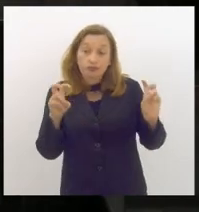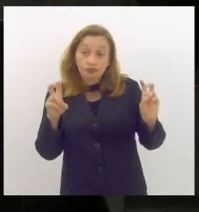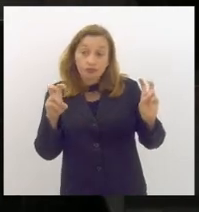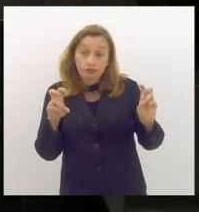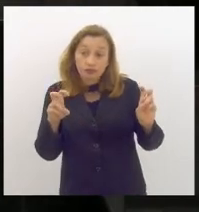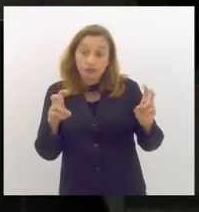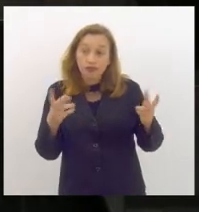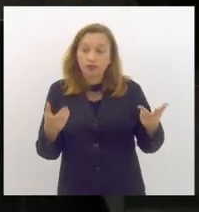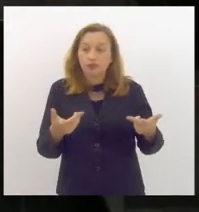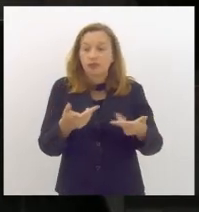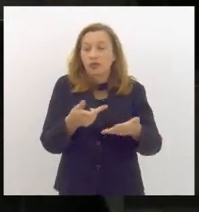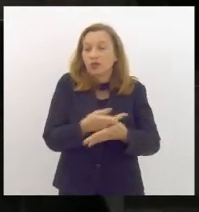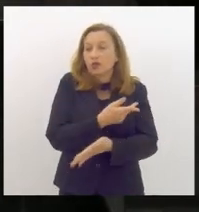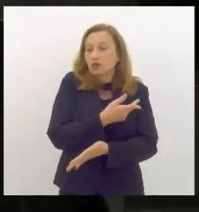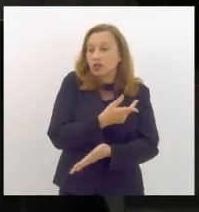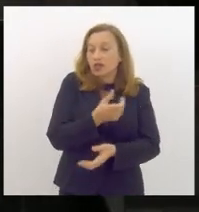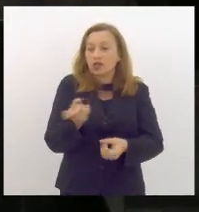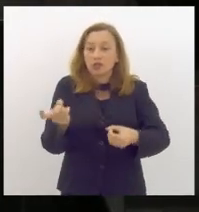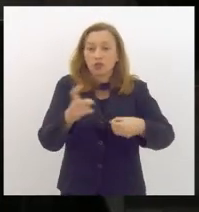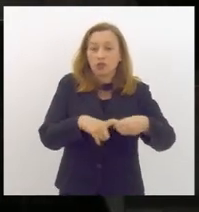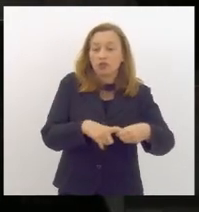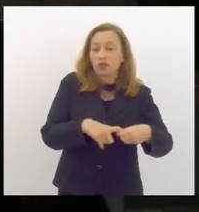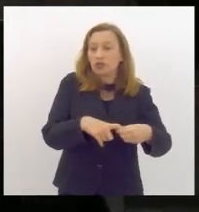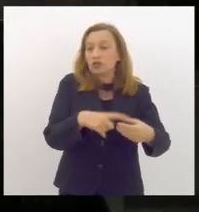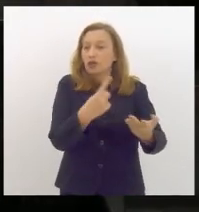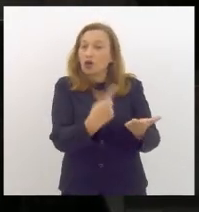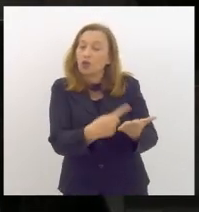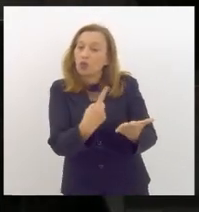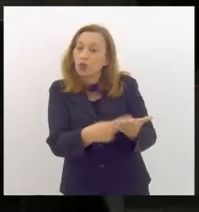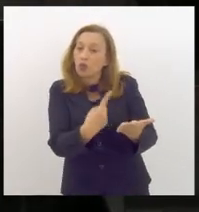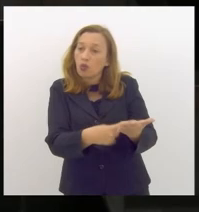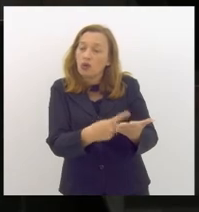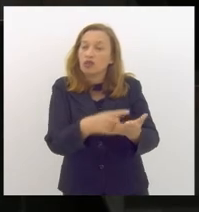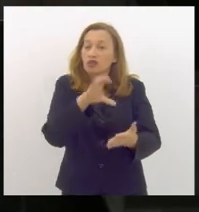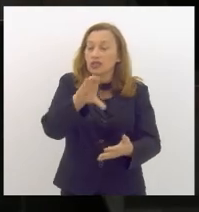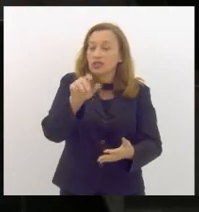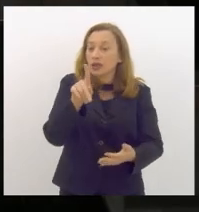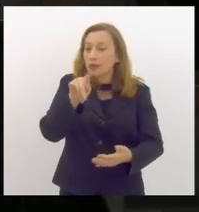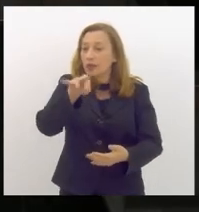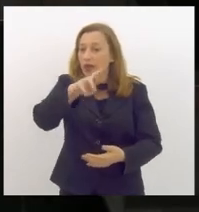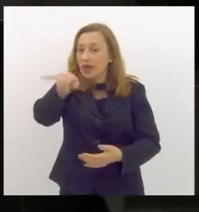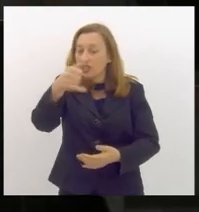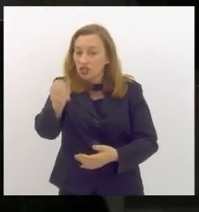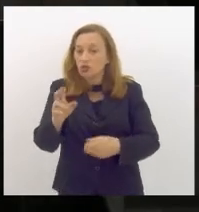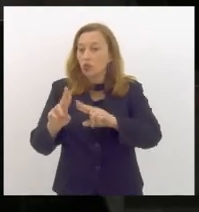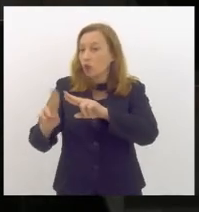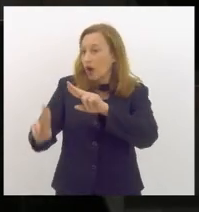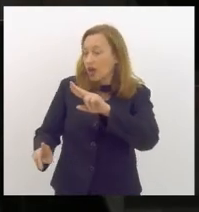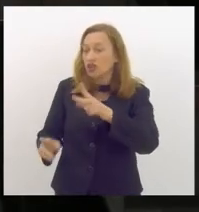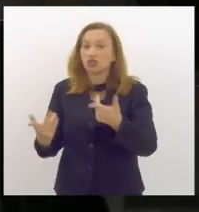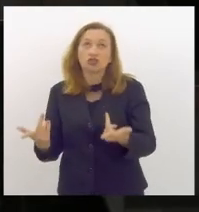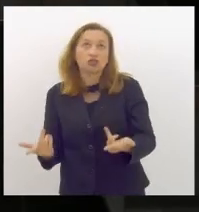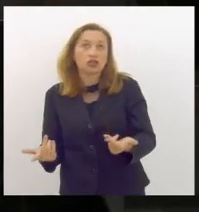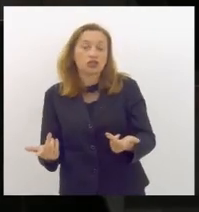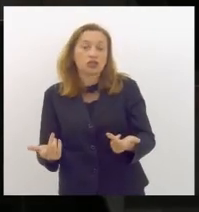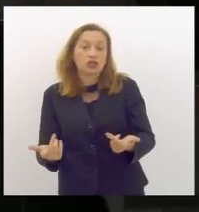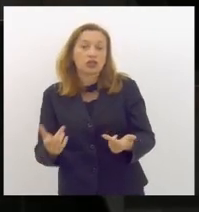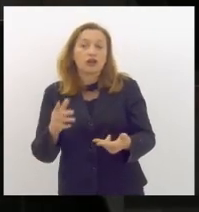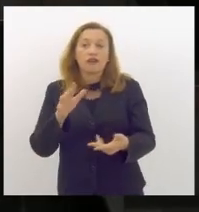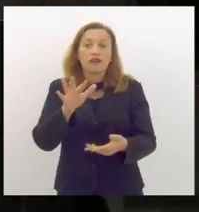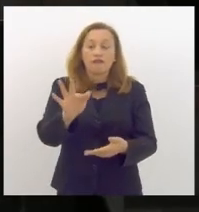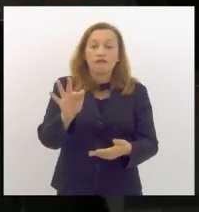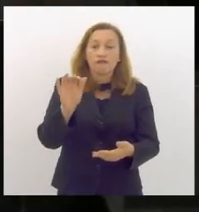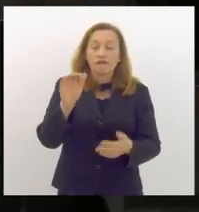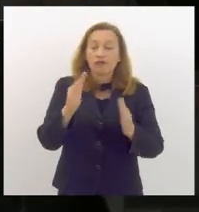esses convênios, termos de acordo com o CEPERJ, com o UERJ, com o